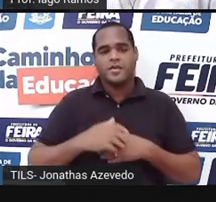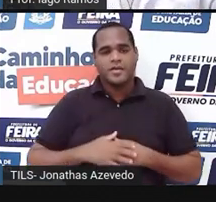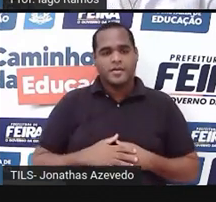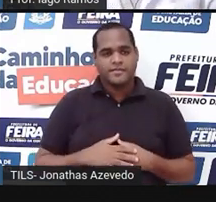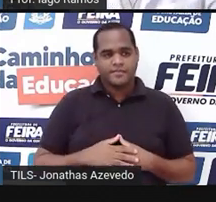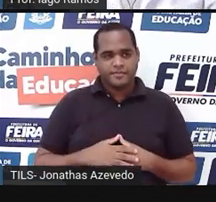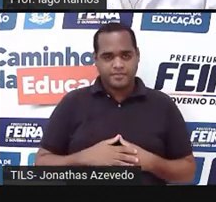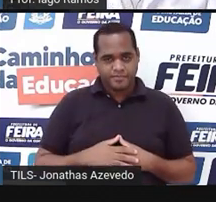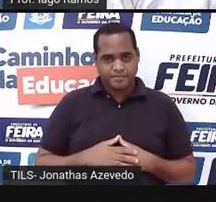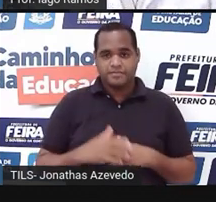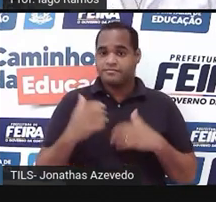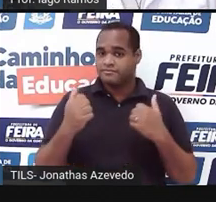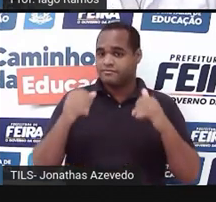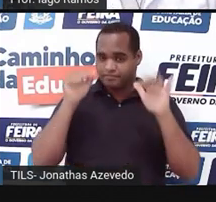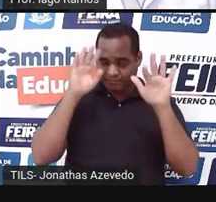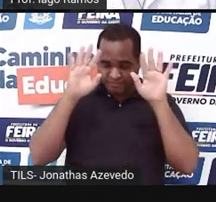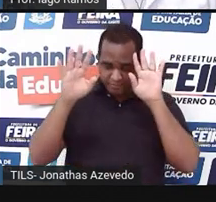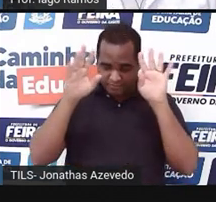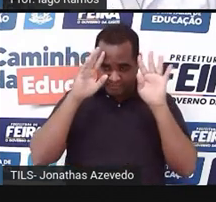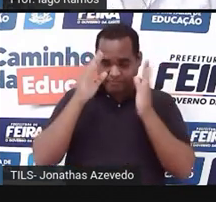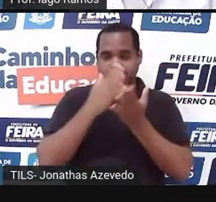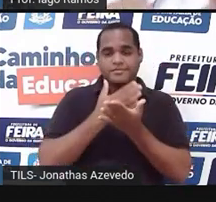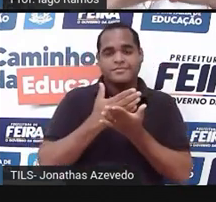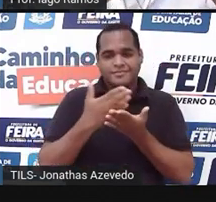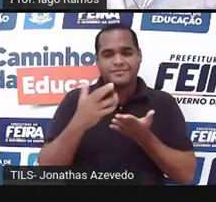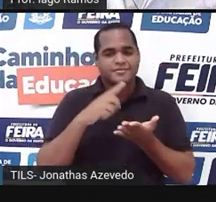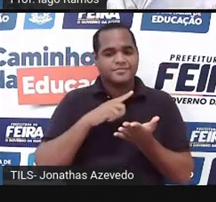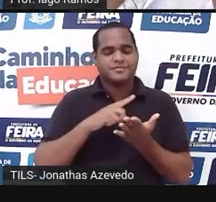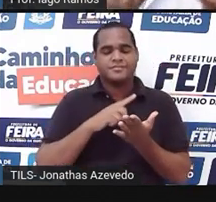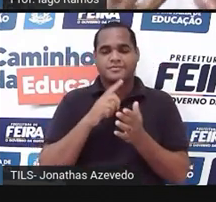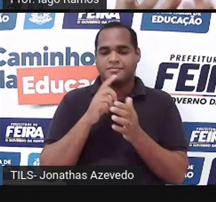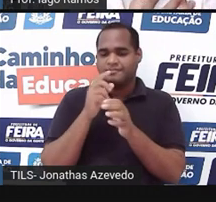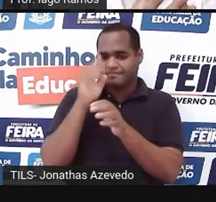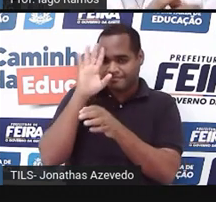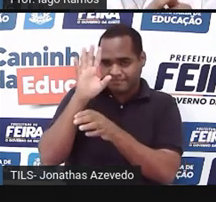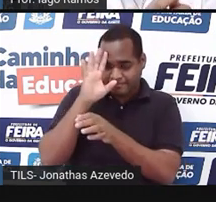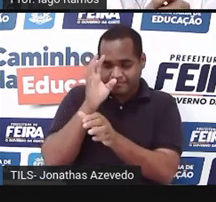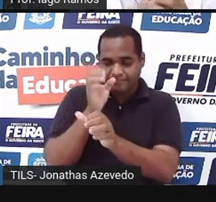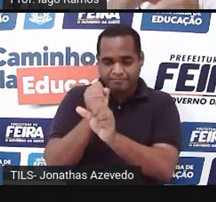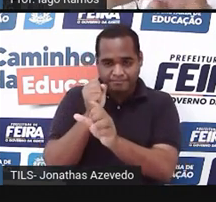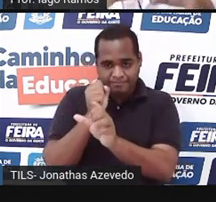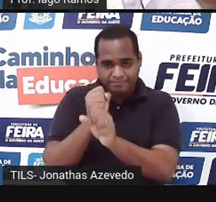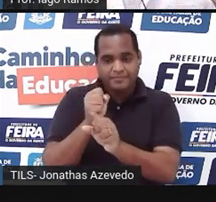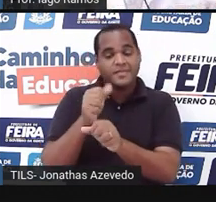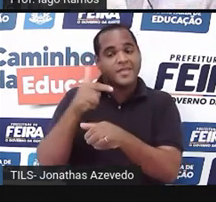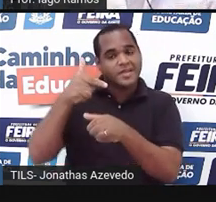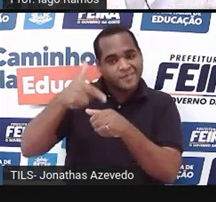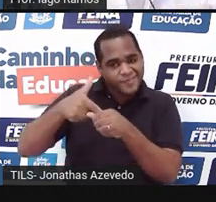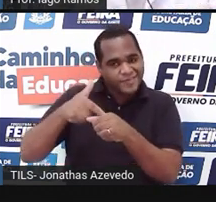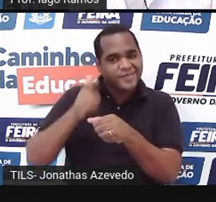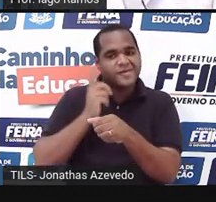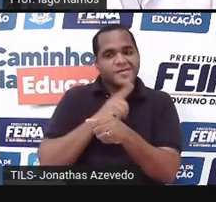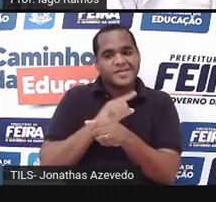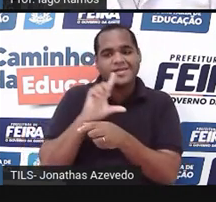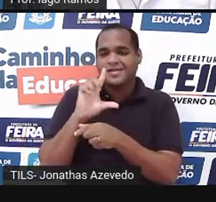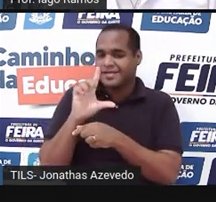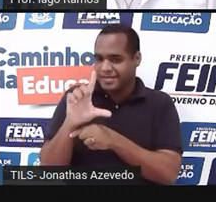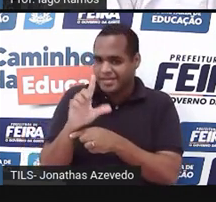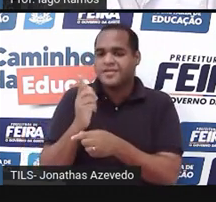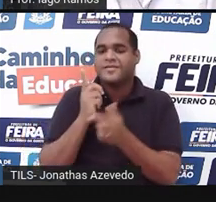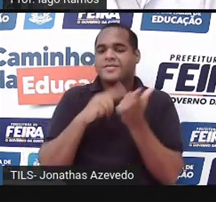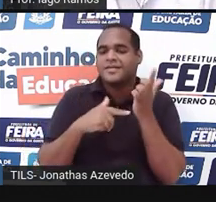então a gente já começa a pensar que é só pegar a quantidade de combustível né a quantidade de litros de